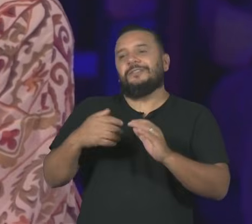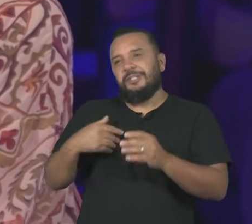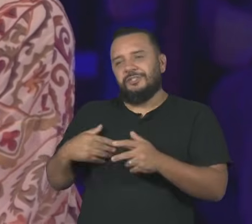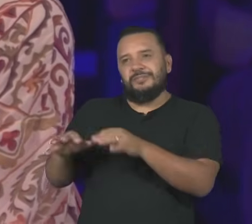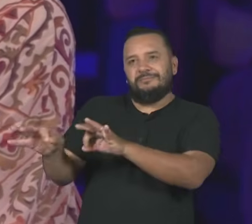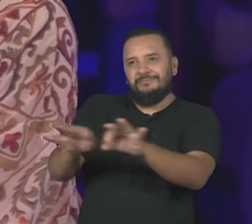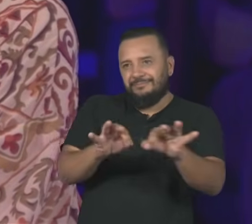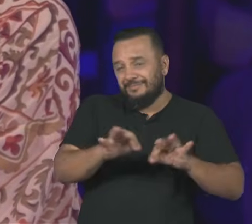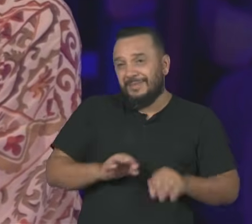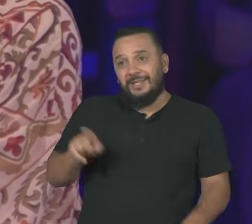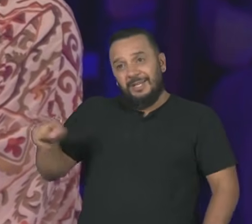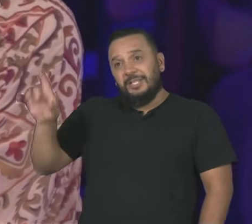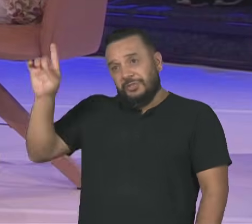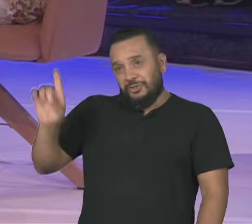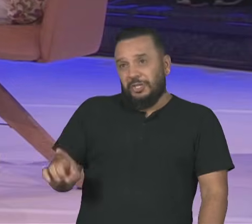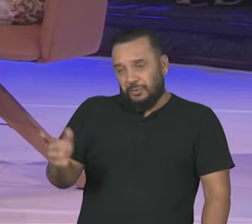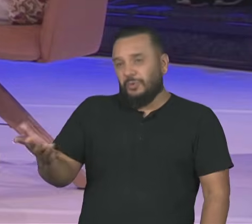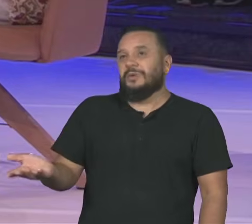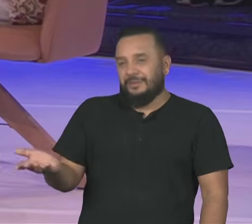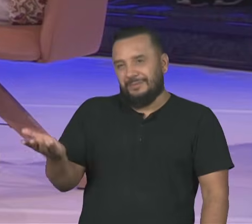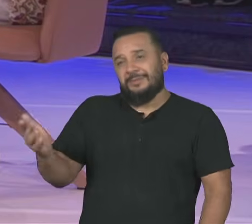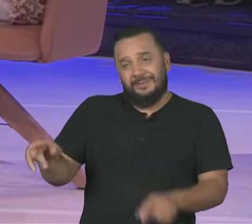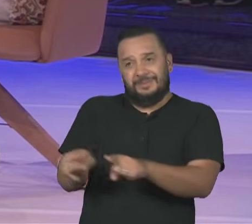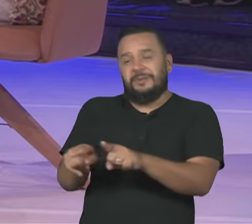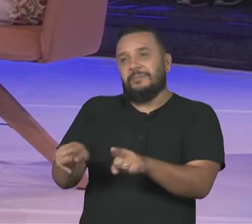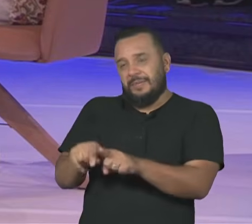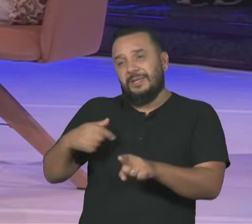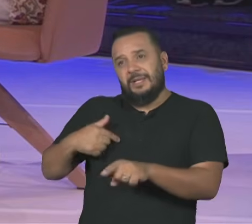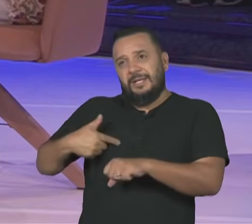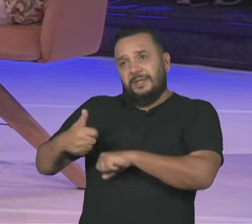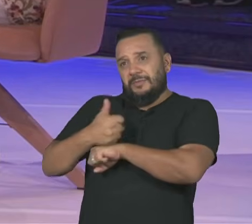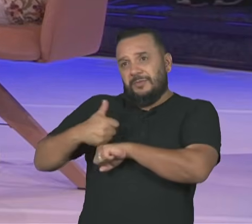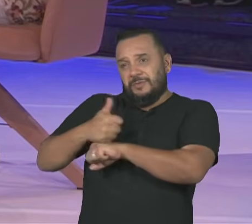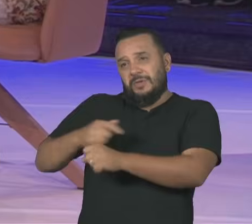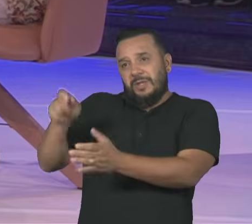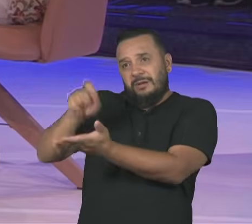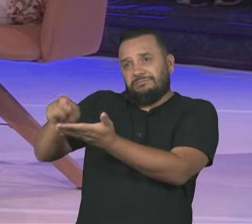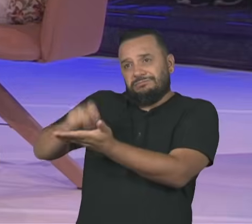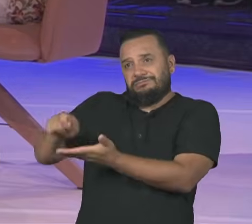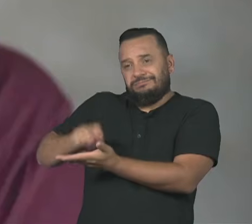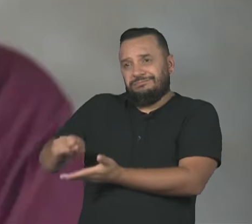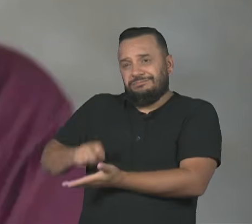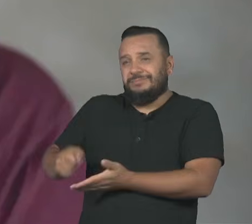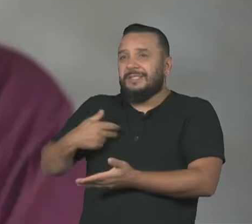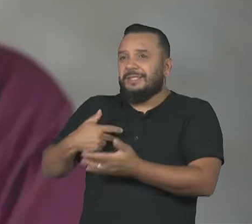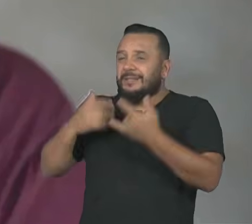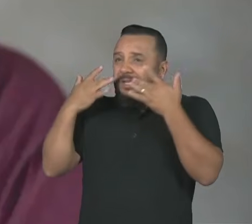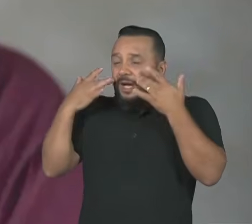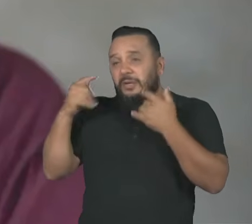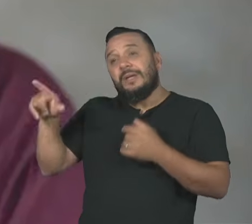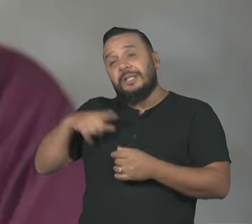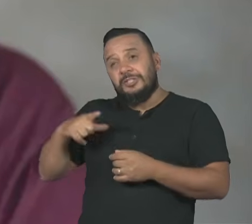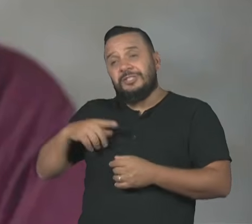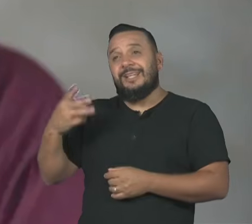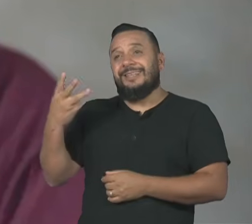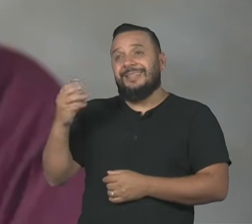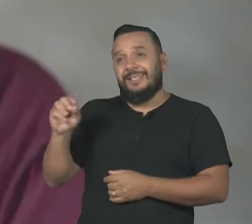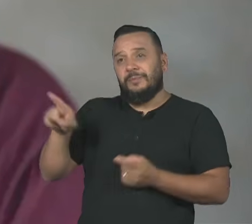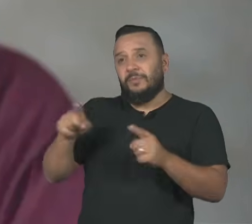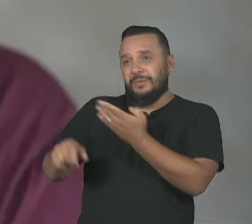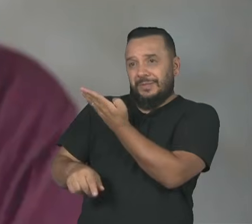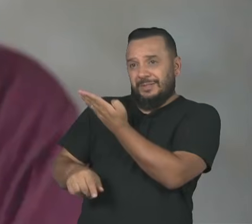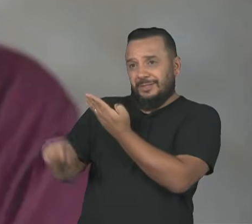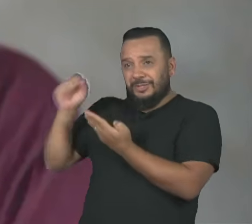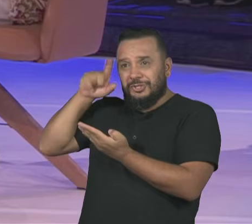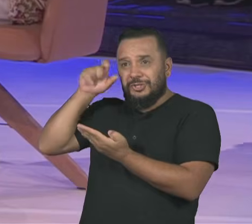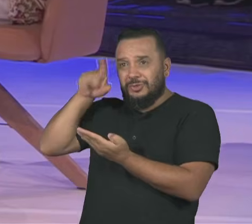e o dramaturgo. E ele tinha uma lista de 30 músicas do Chico. Cada passo da minha vida que eu